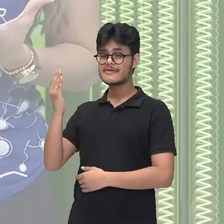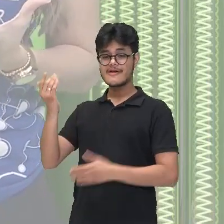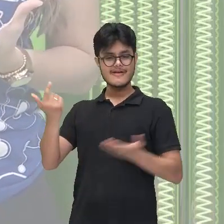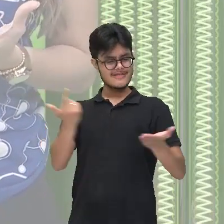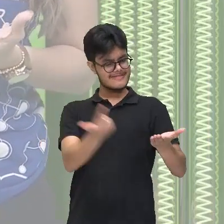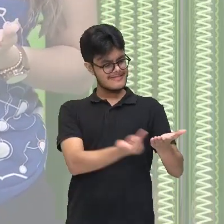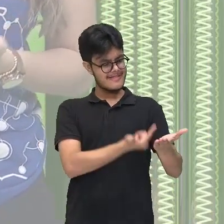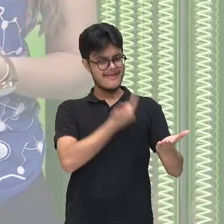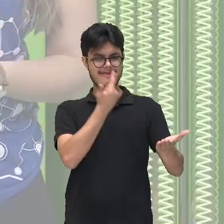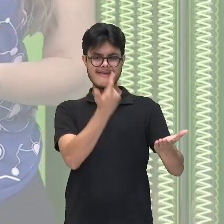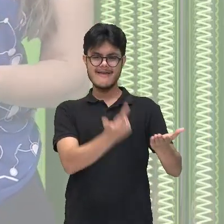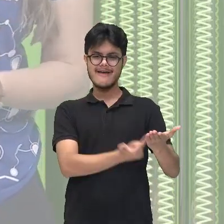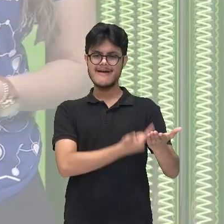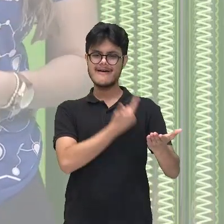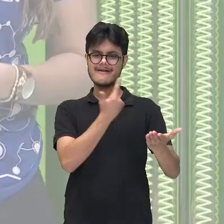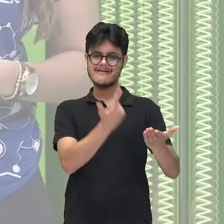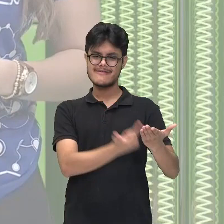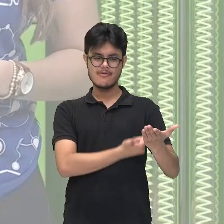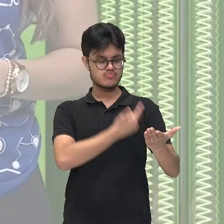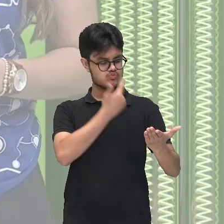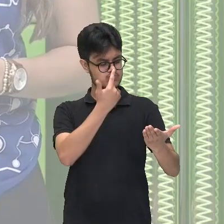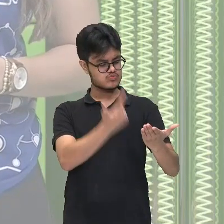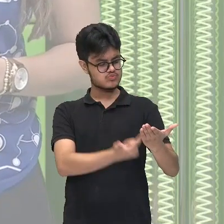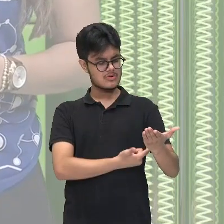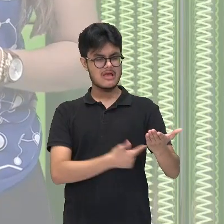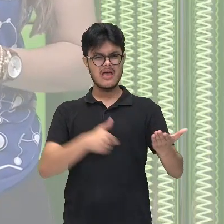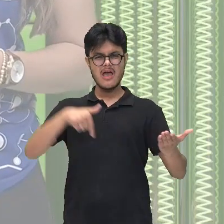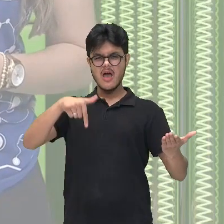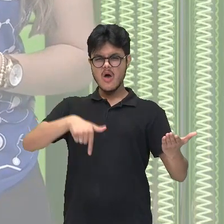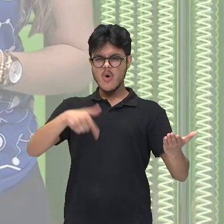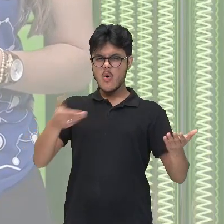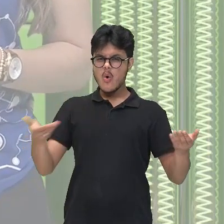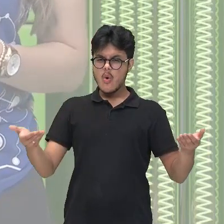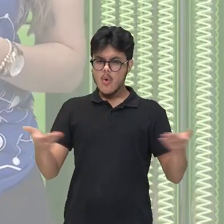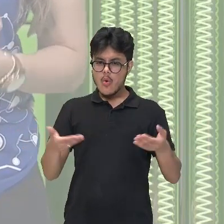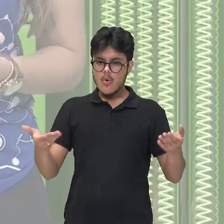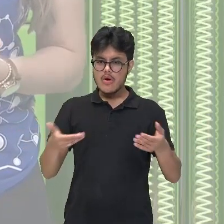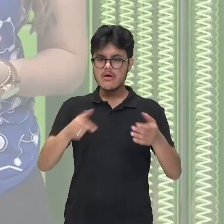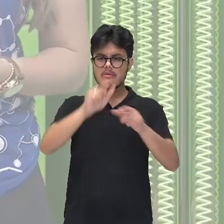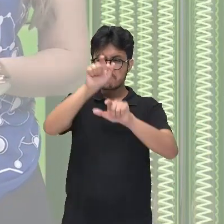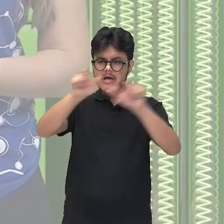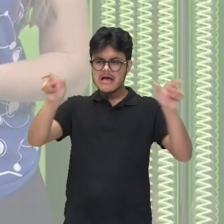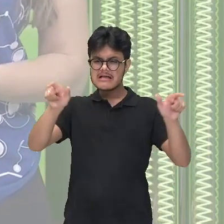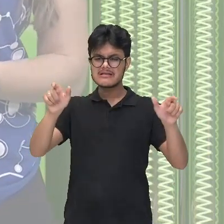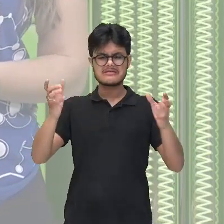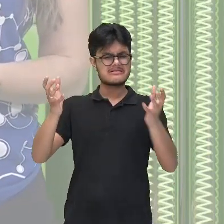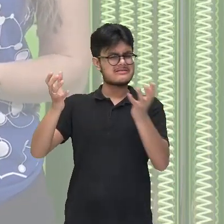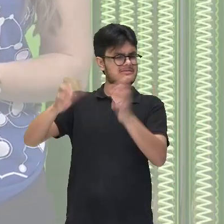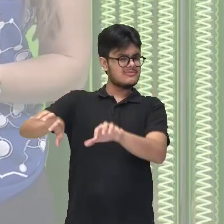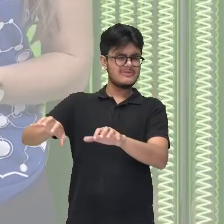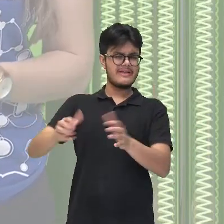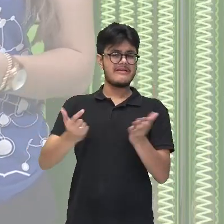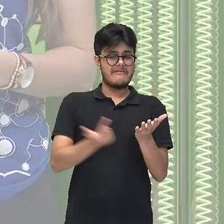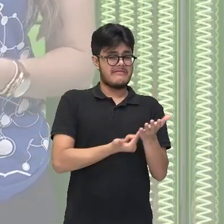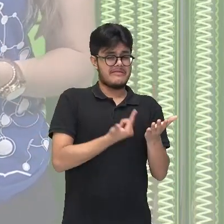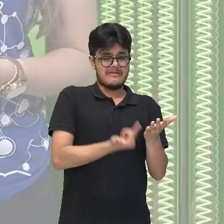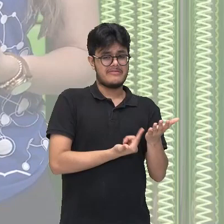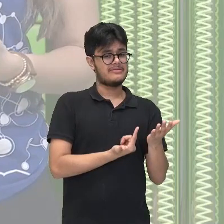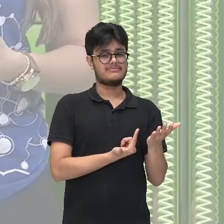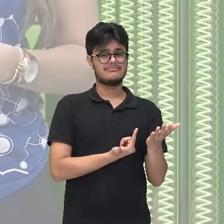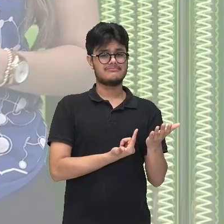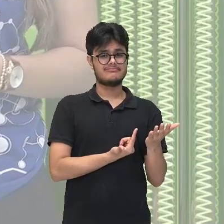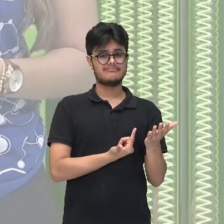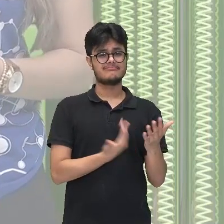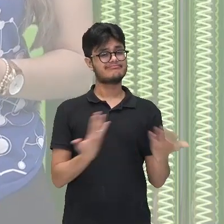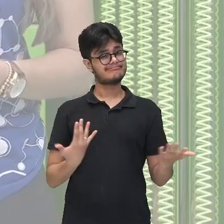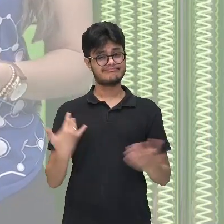E isso, gente, é algo que nos dias de hoje as pessoas estão deixando de fazer, né? Por conta